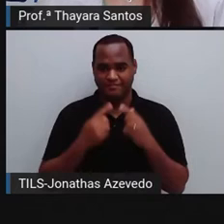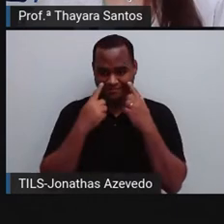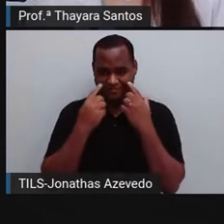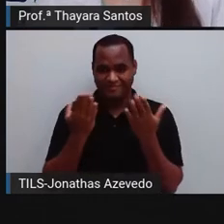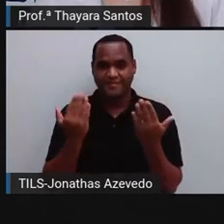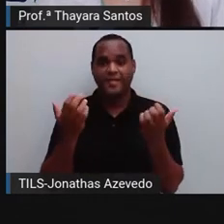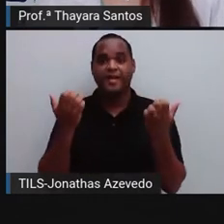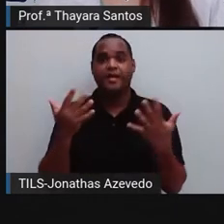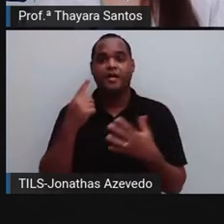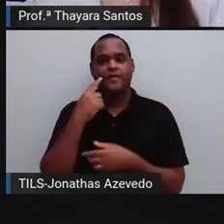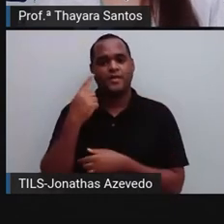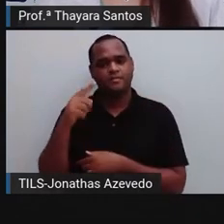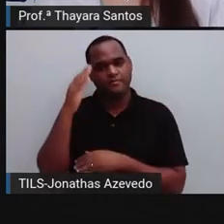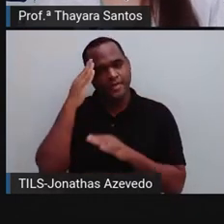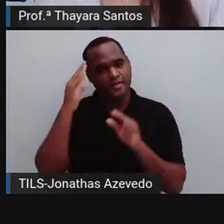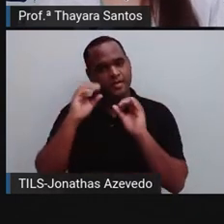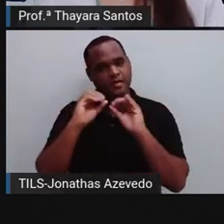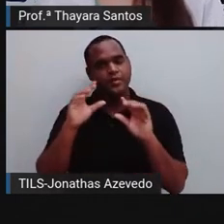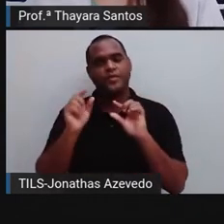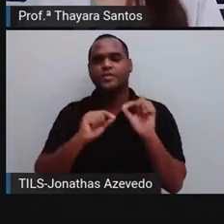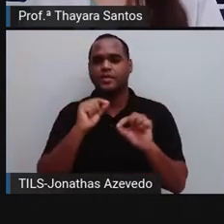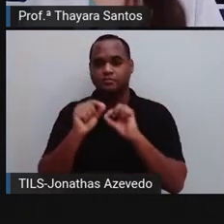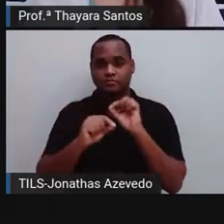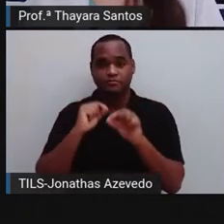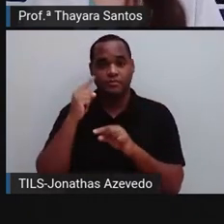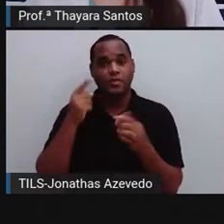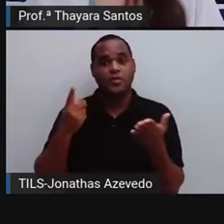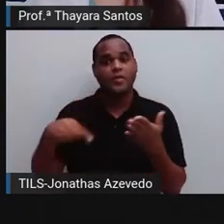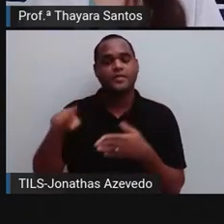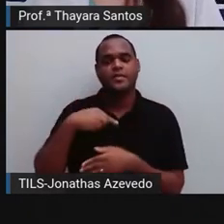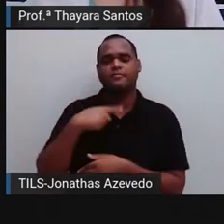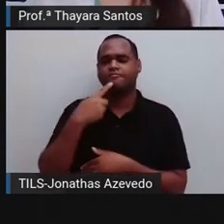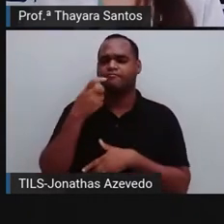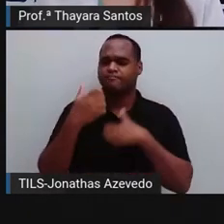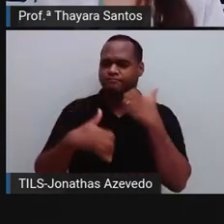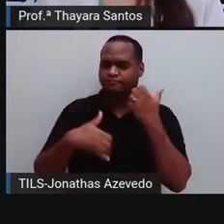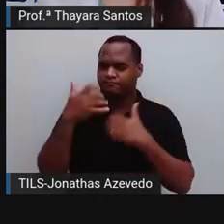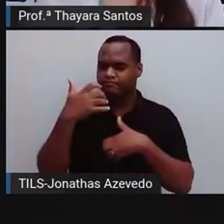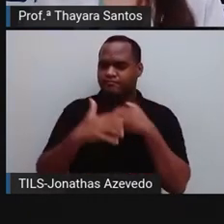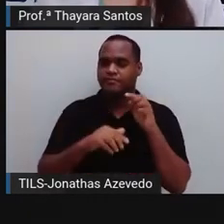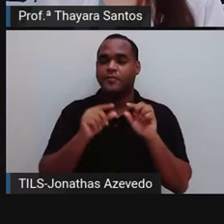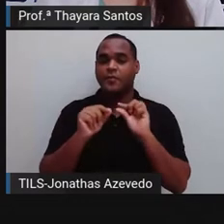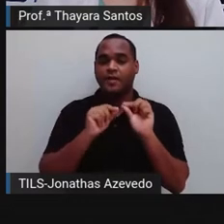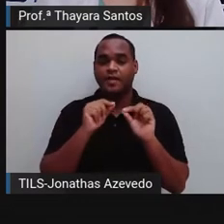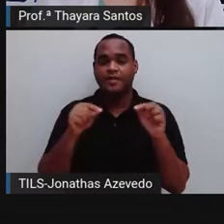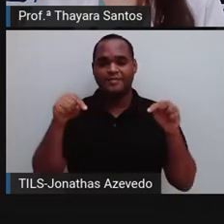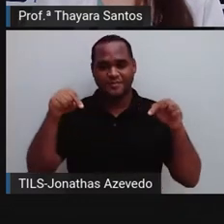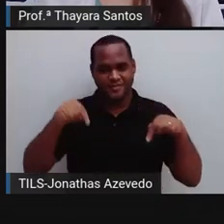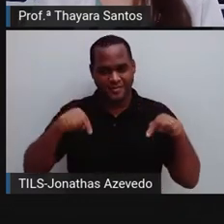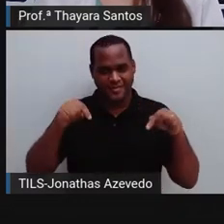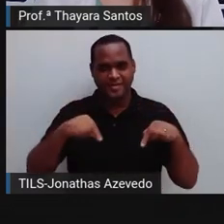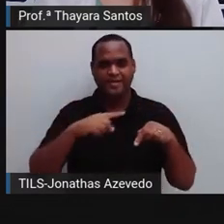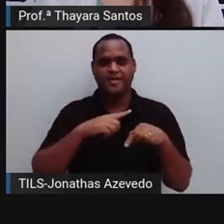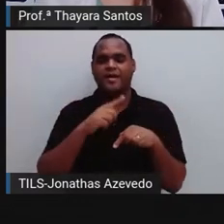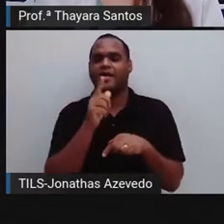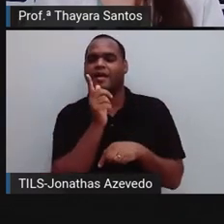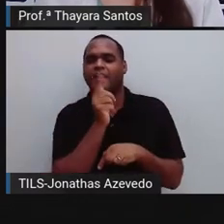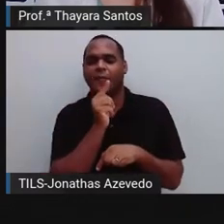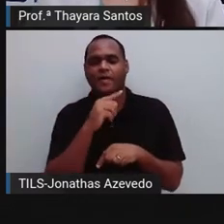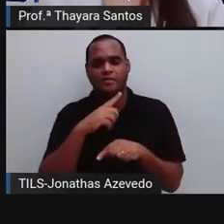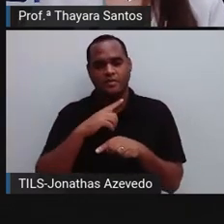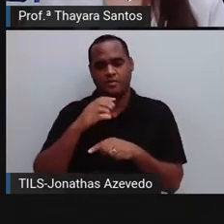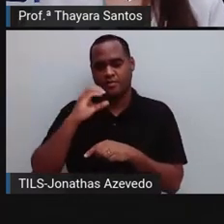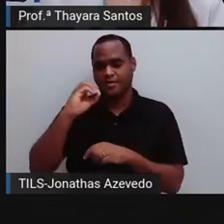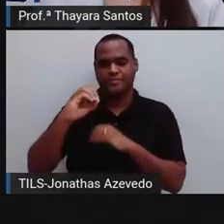Vamos lá, só para vocês entenderem isso. Quando a gente aqui a água,